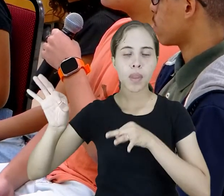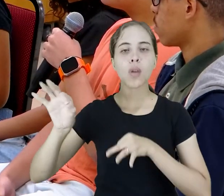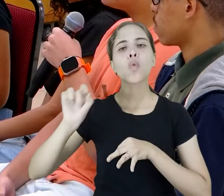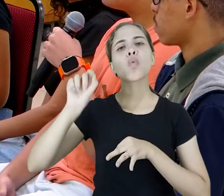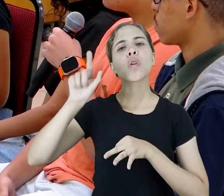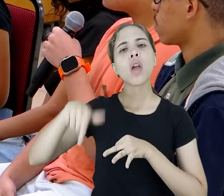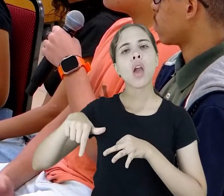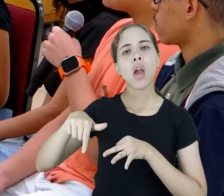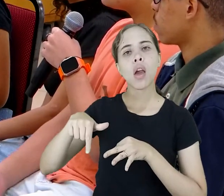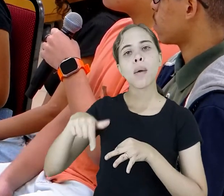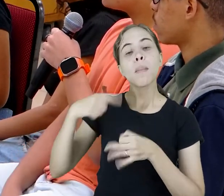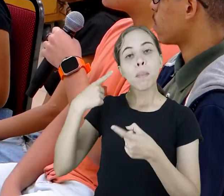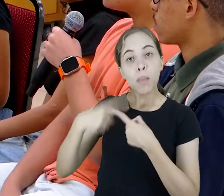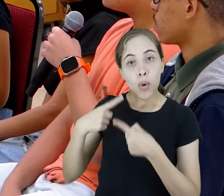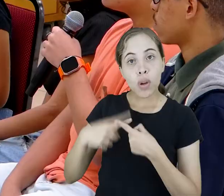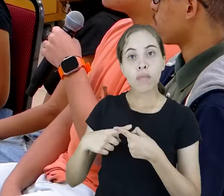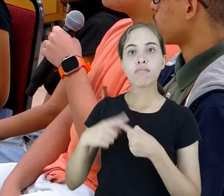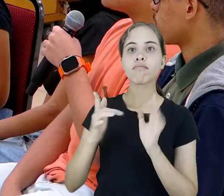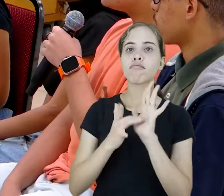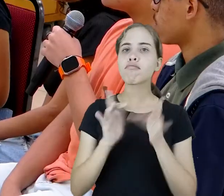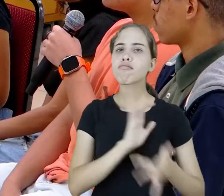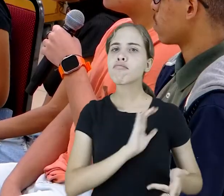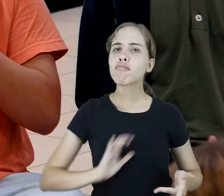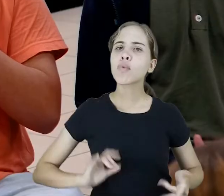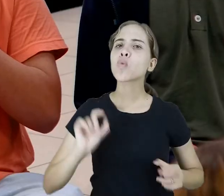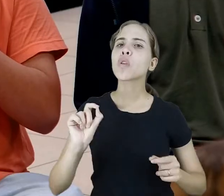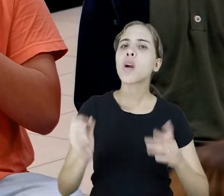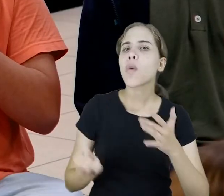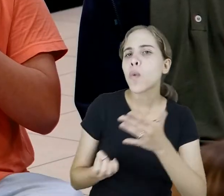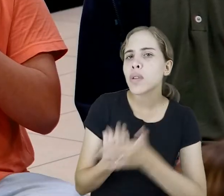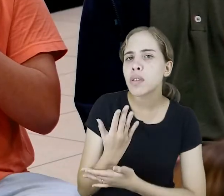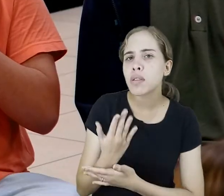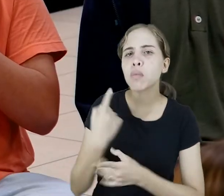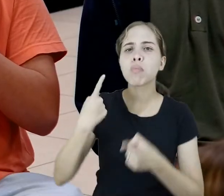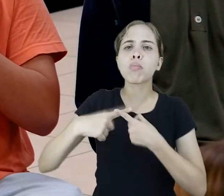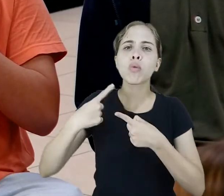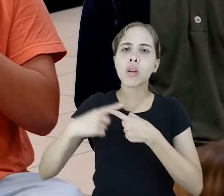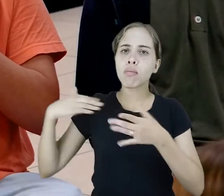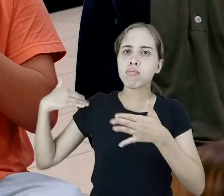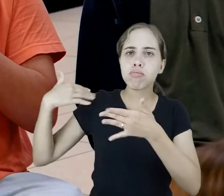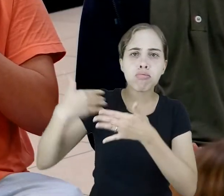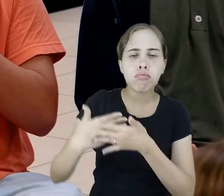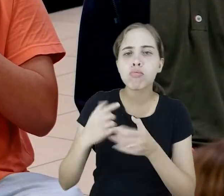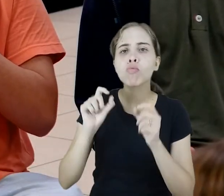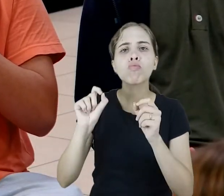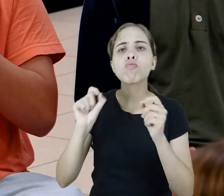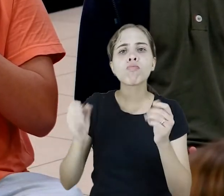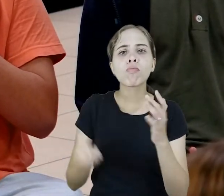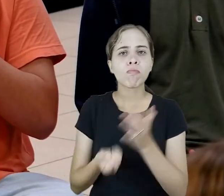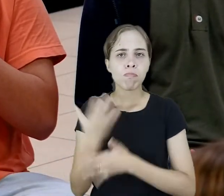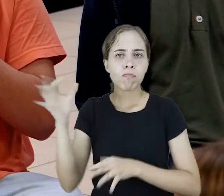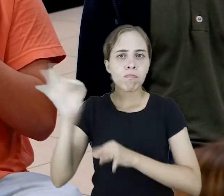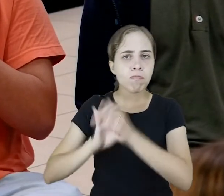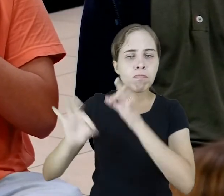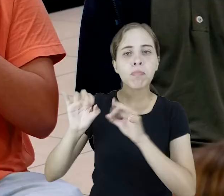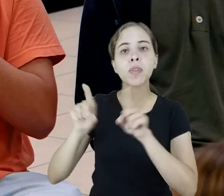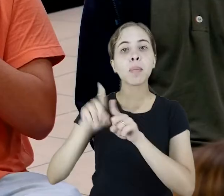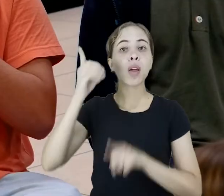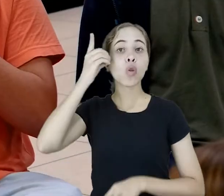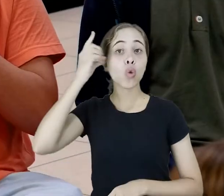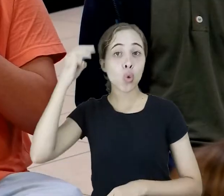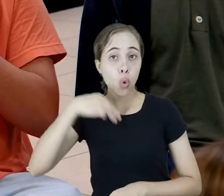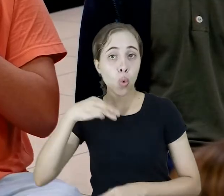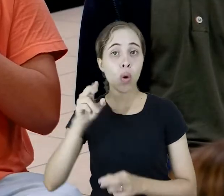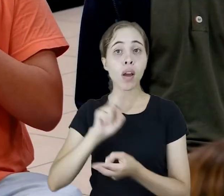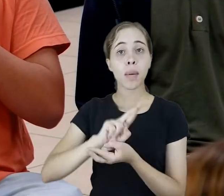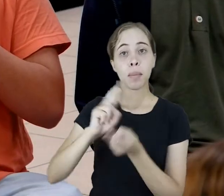que Cristo teve que passar por tudo aquilo e pude utilizar dessa expiação, o dom do arrependimento na minha